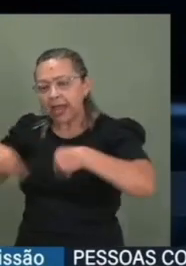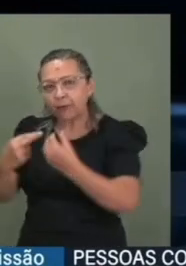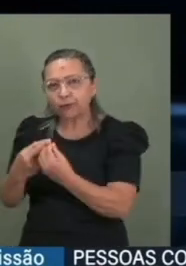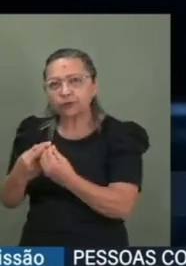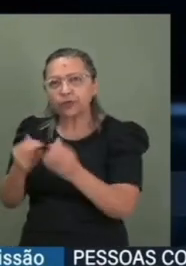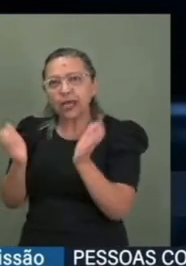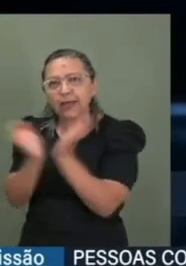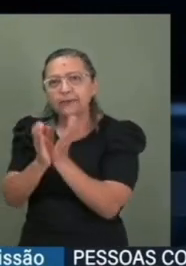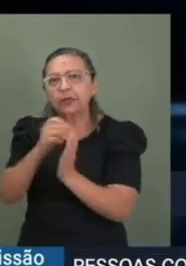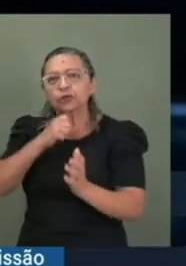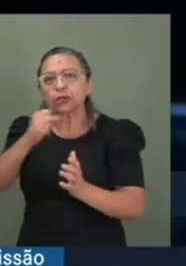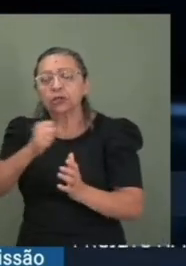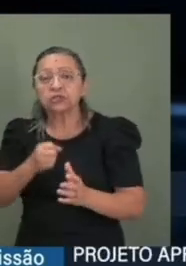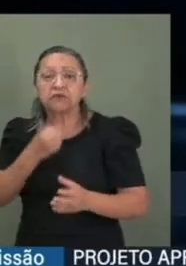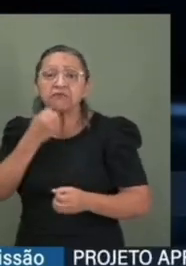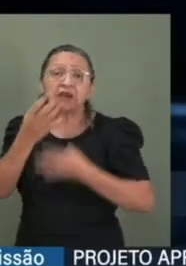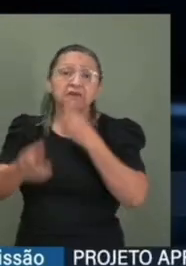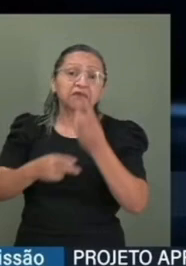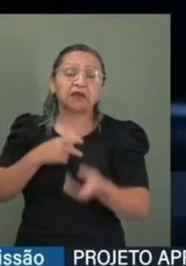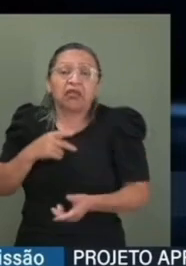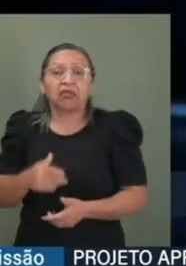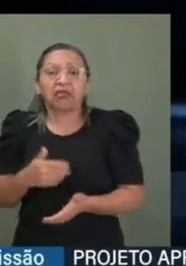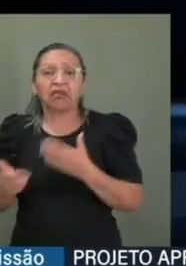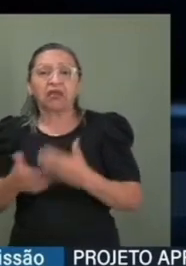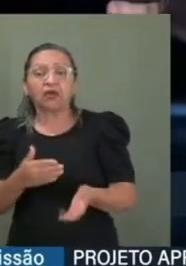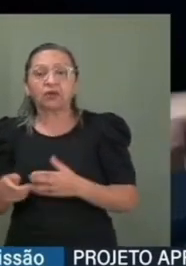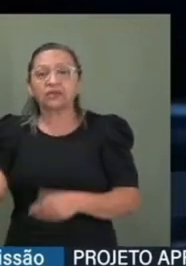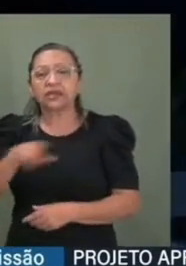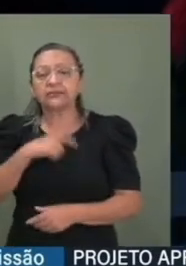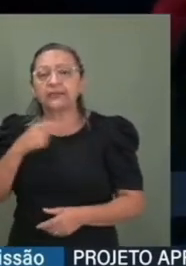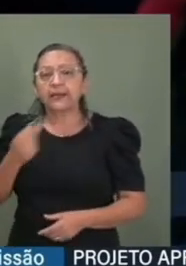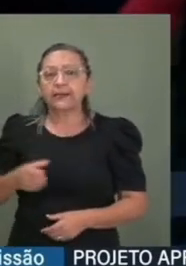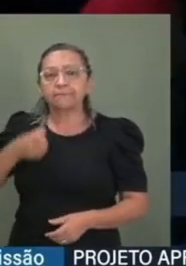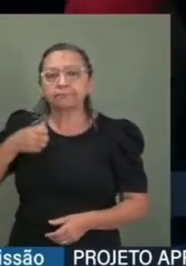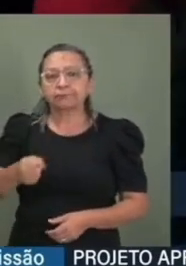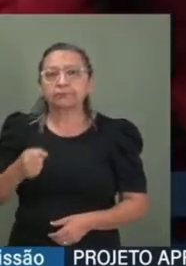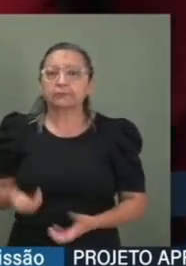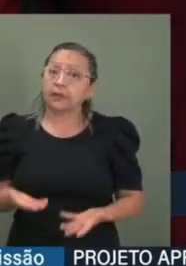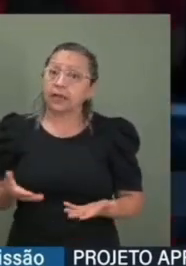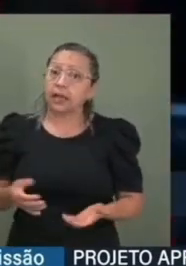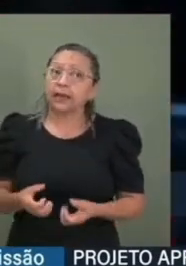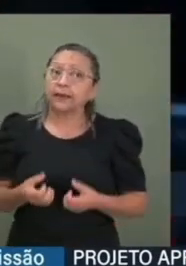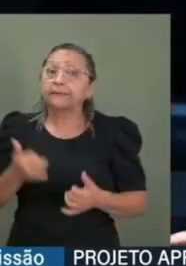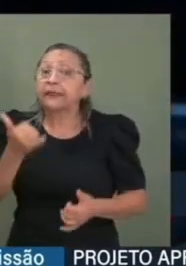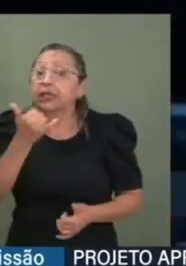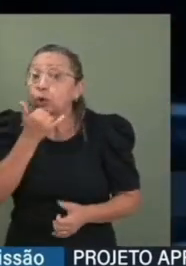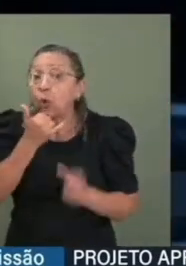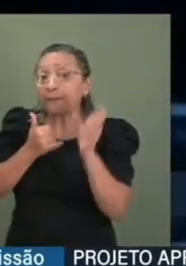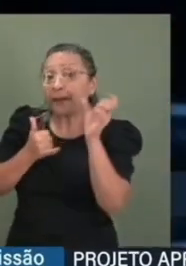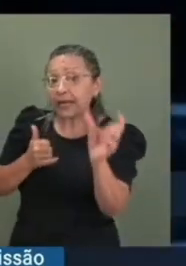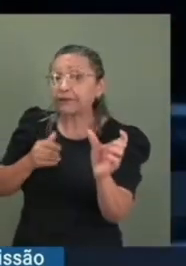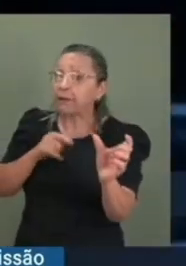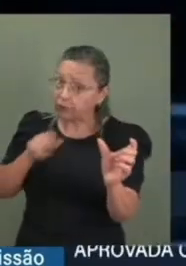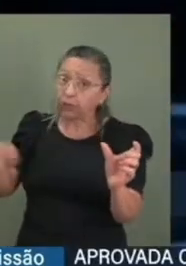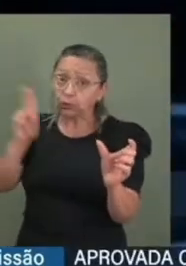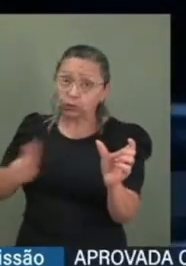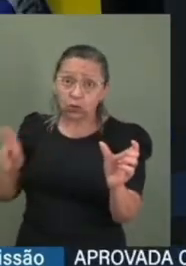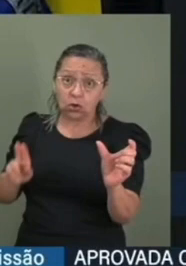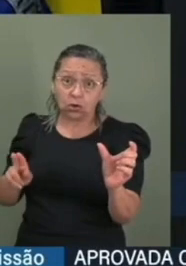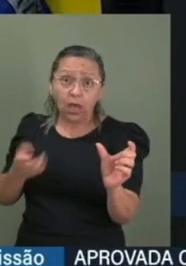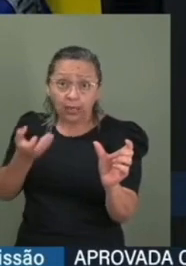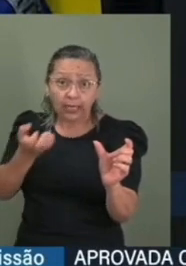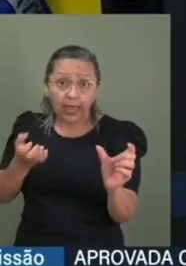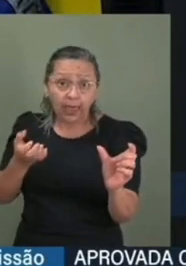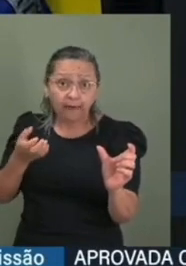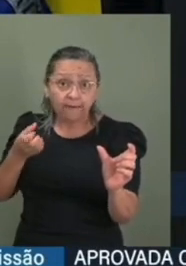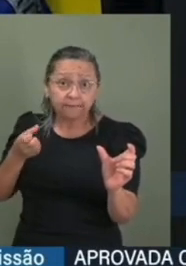e fala em tom de deboche que eles querem lhe e perdoa a palavra mas foi que o presidente usou então